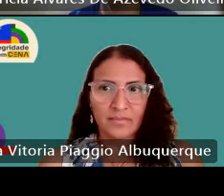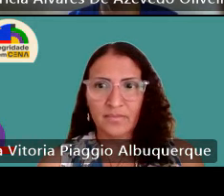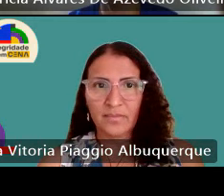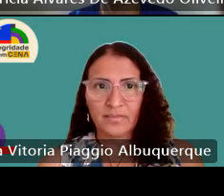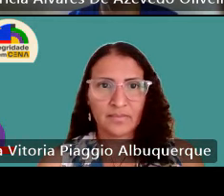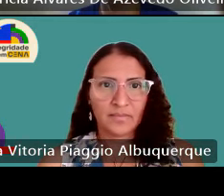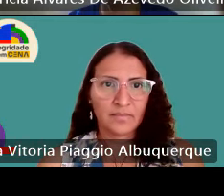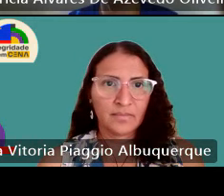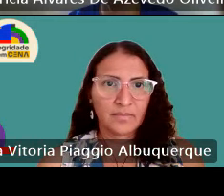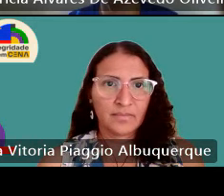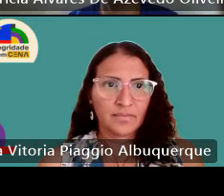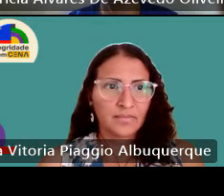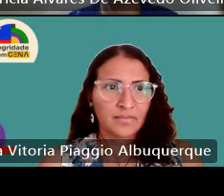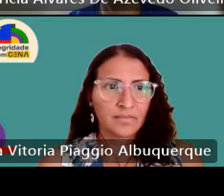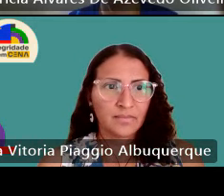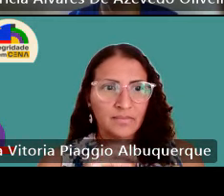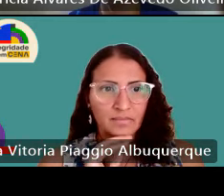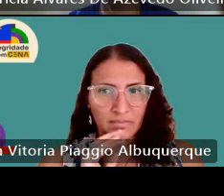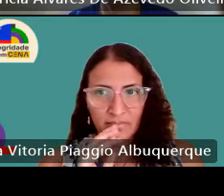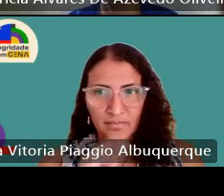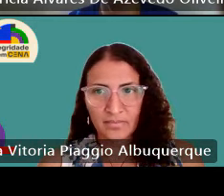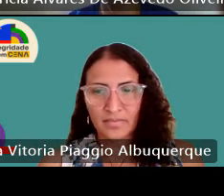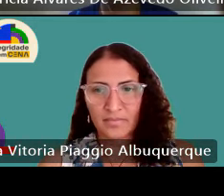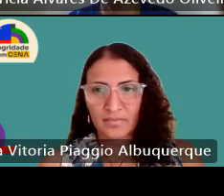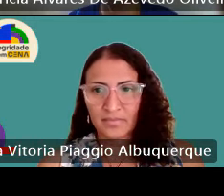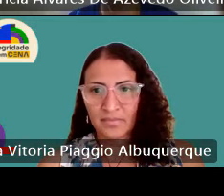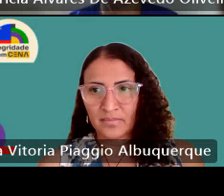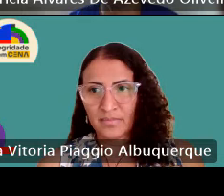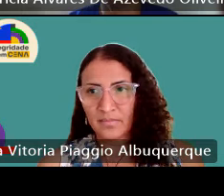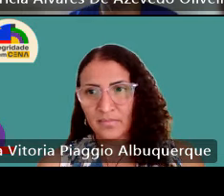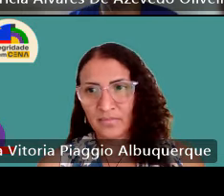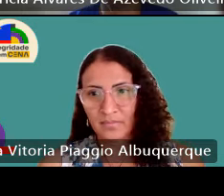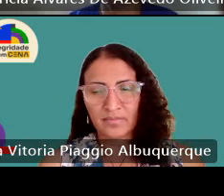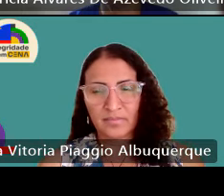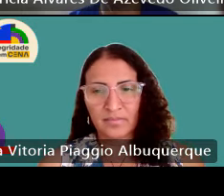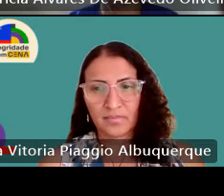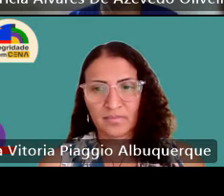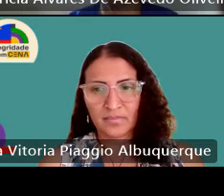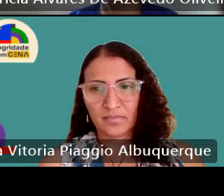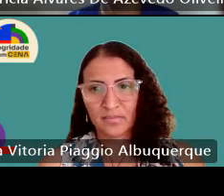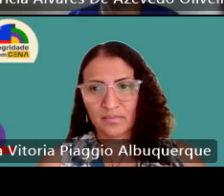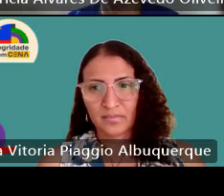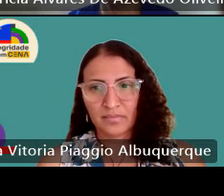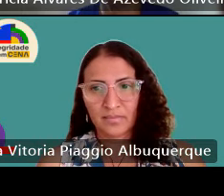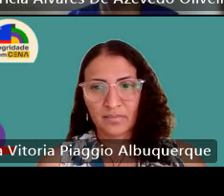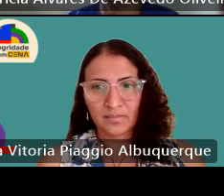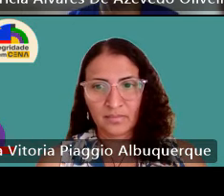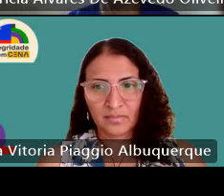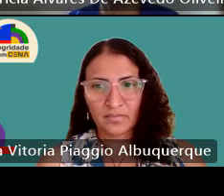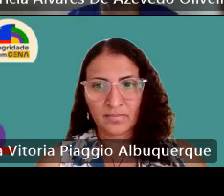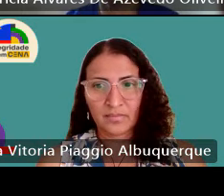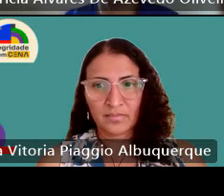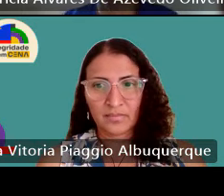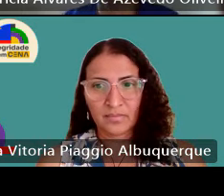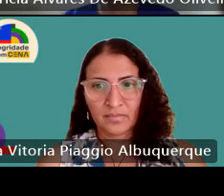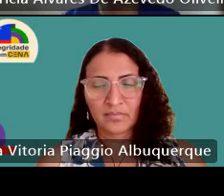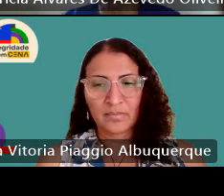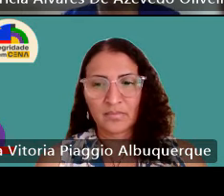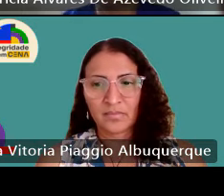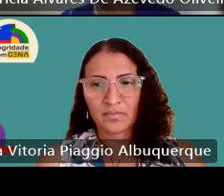então no no Direito Administrativo a gente sabe né que o dolo envolve a intenção deliberada né para prejudicar fraudar ou desviar